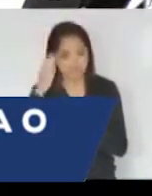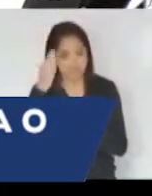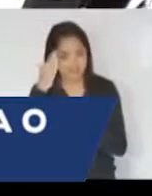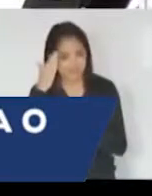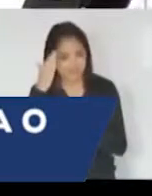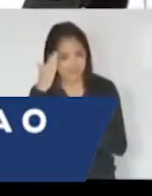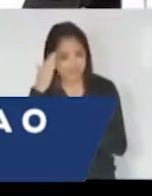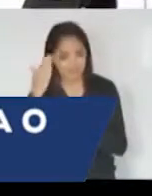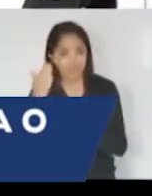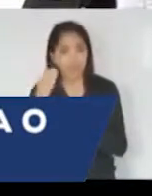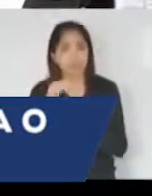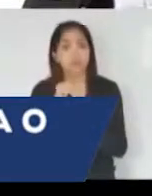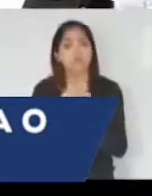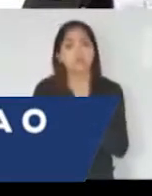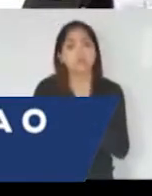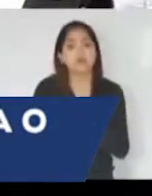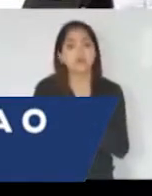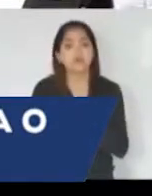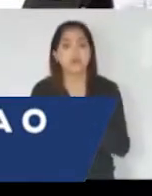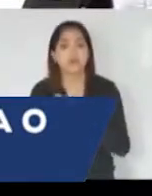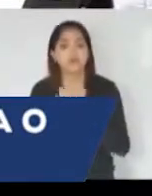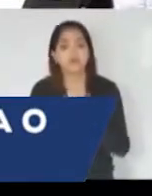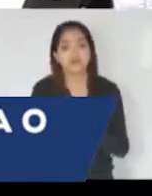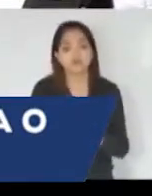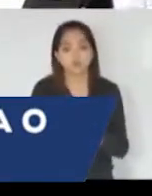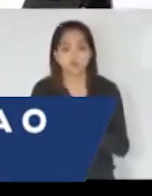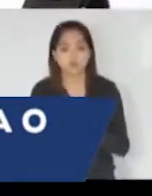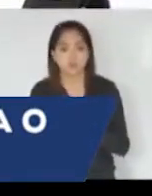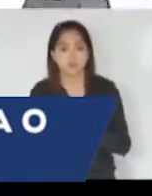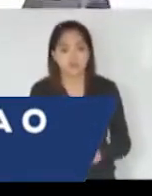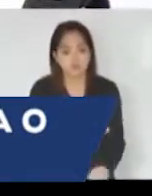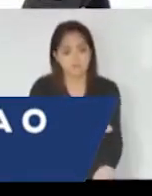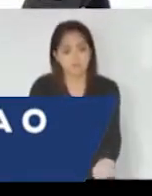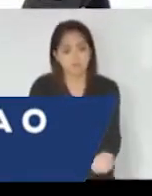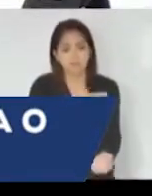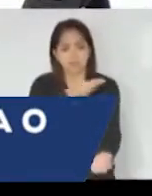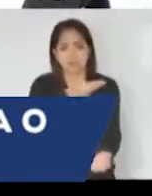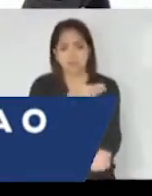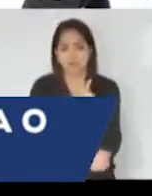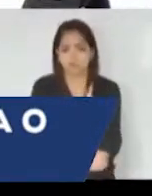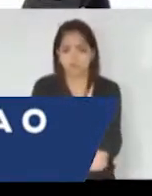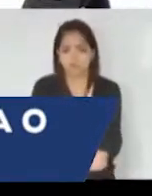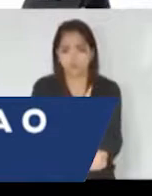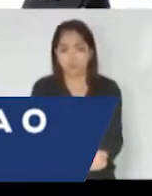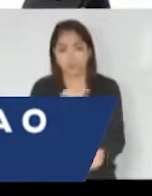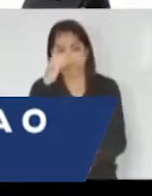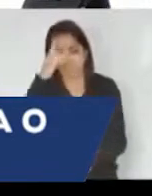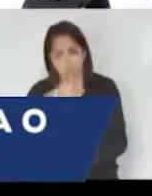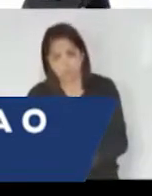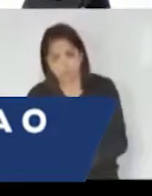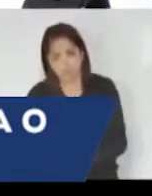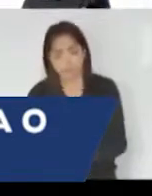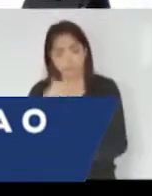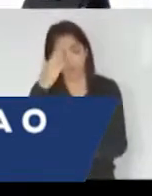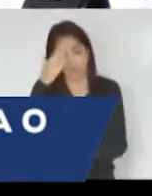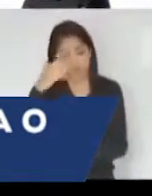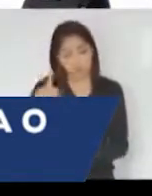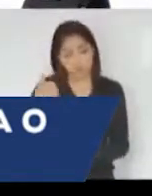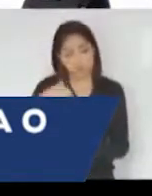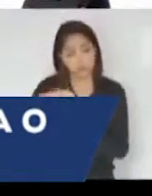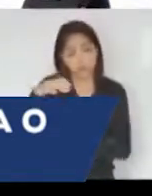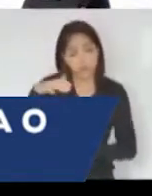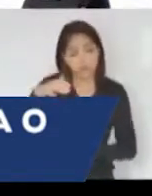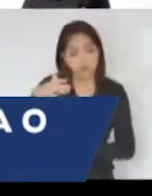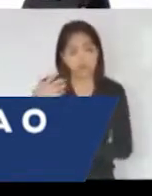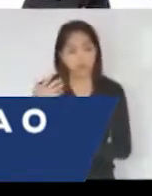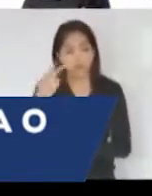vem pelo fato que o sport prevenir doenças e combate à depressão e que os idosos precisam ser cuidados e incentivados a